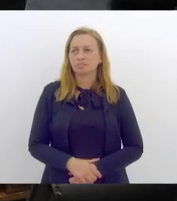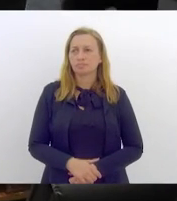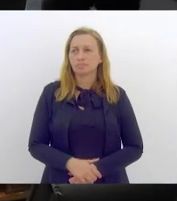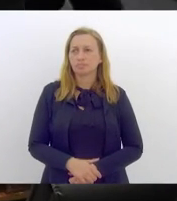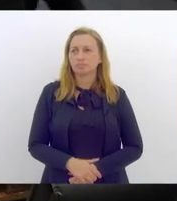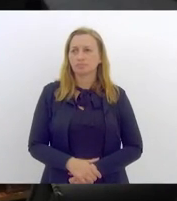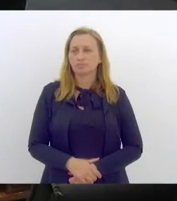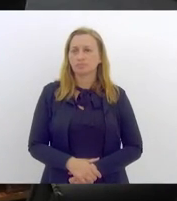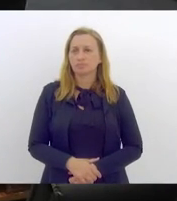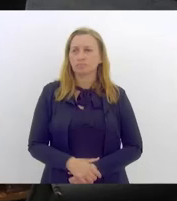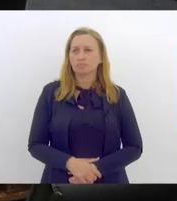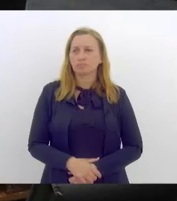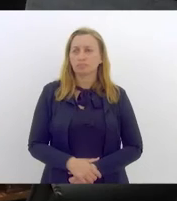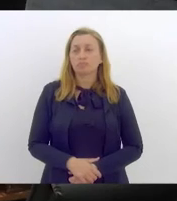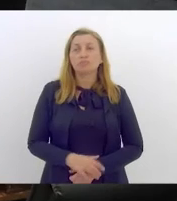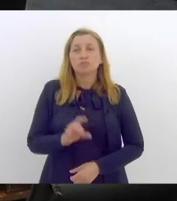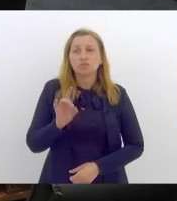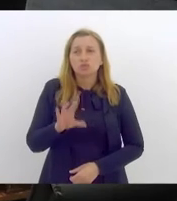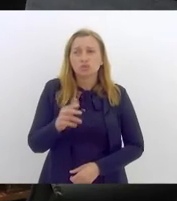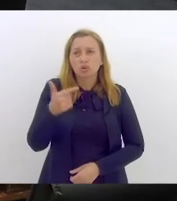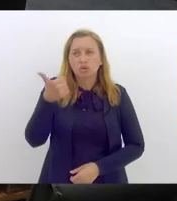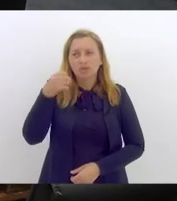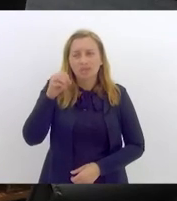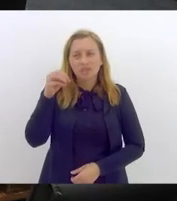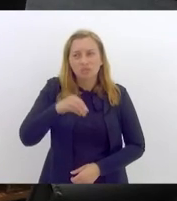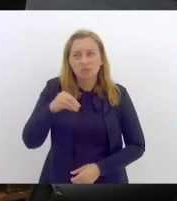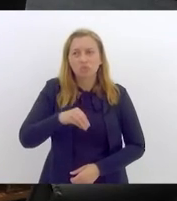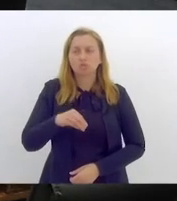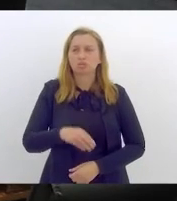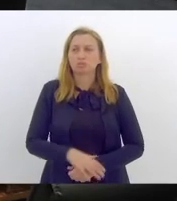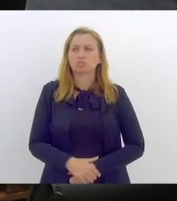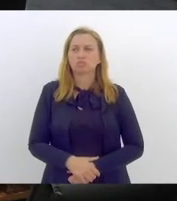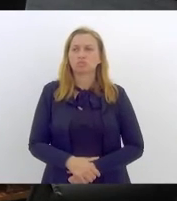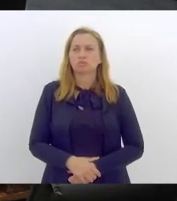Vossa Excelência tem tão somente 10 minutos.